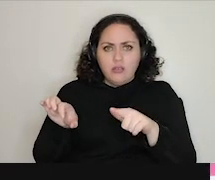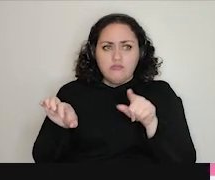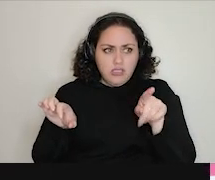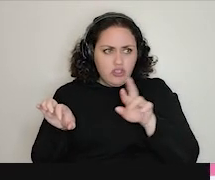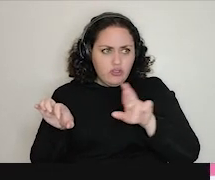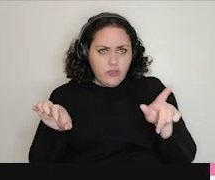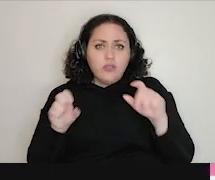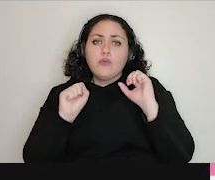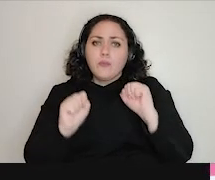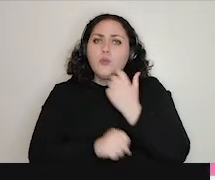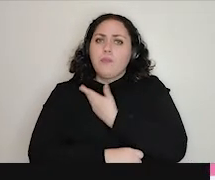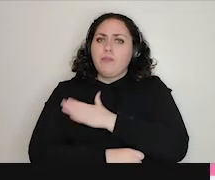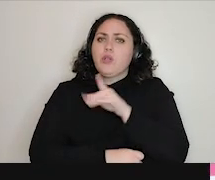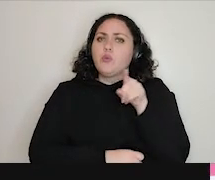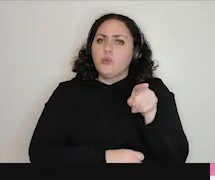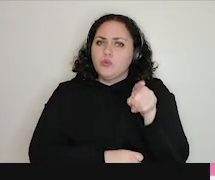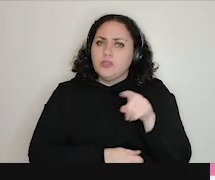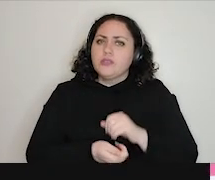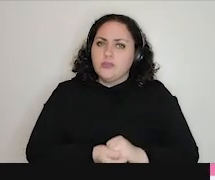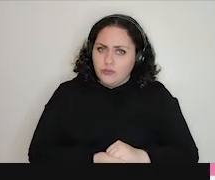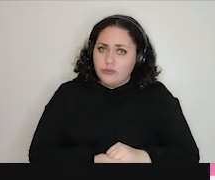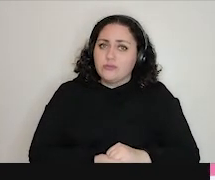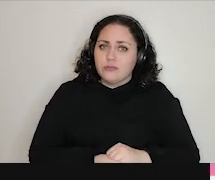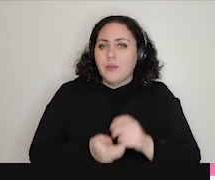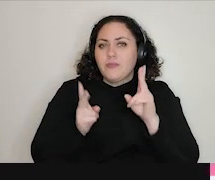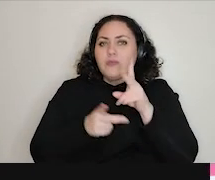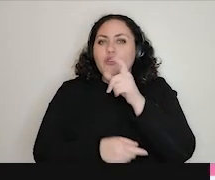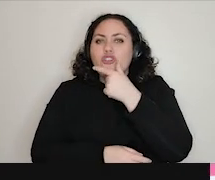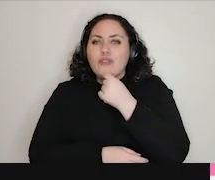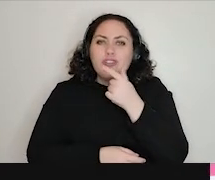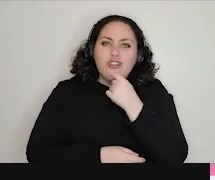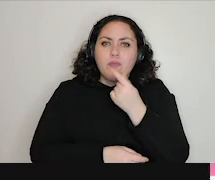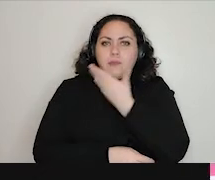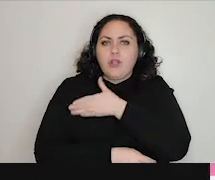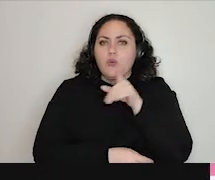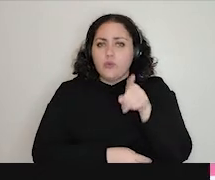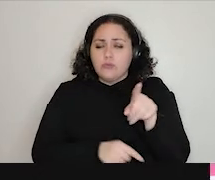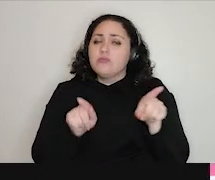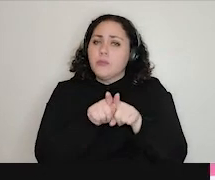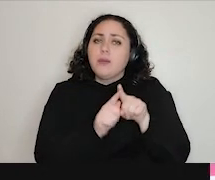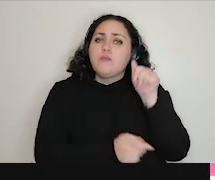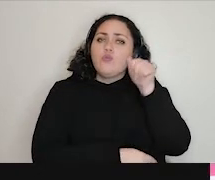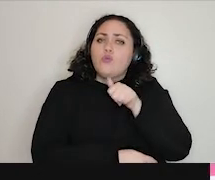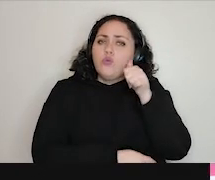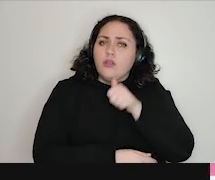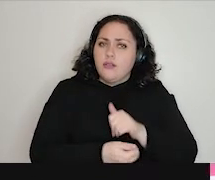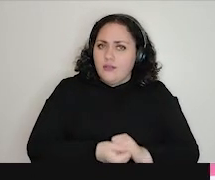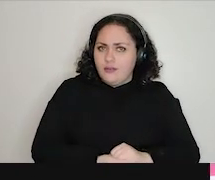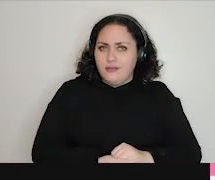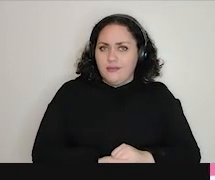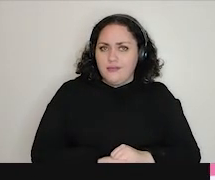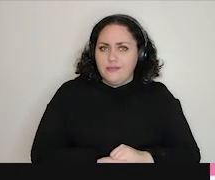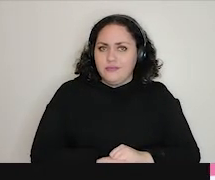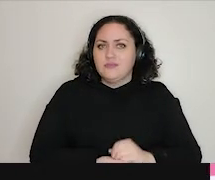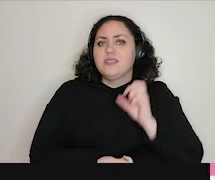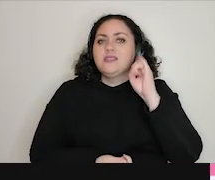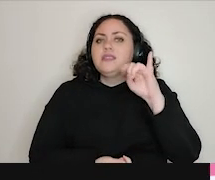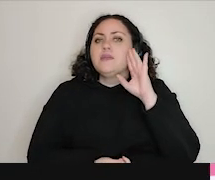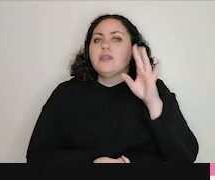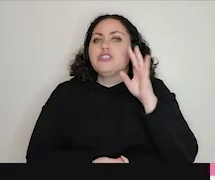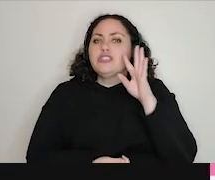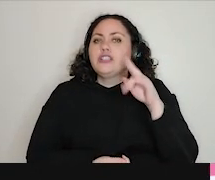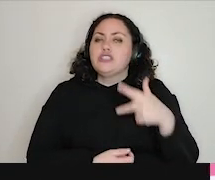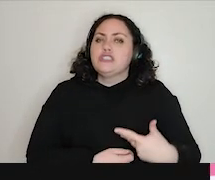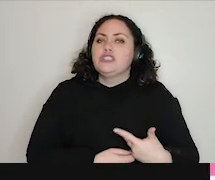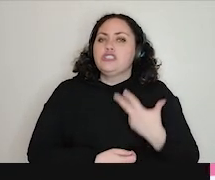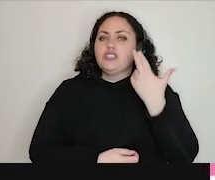determinado tipo, cor, ele pode sofrer discriminação e preconceito de seus pares. A mesma coisa para as mulheres. Se a gente for parar